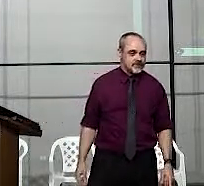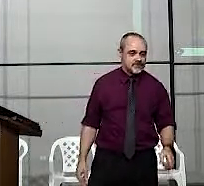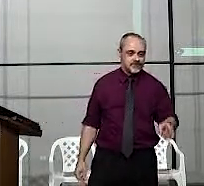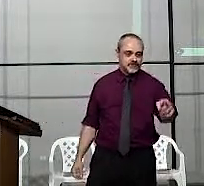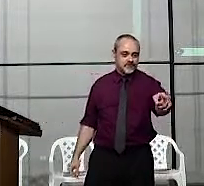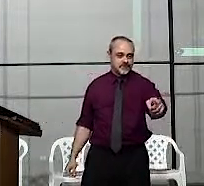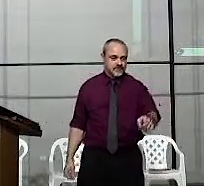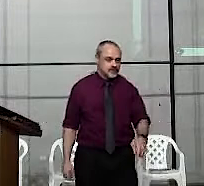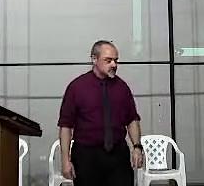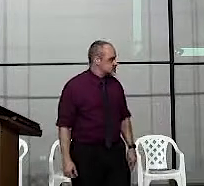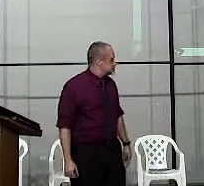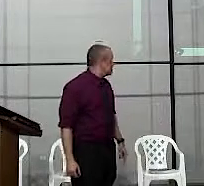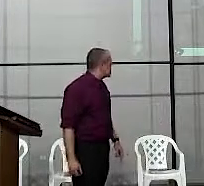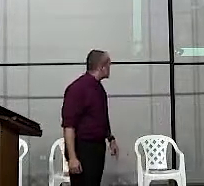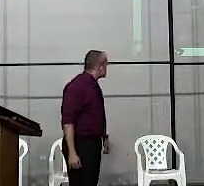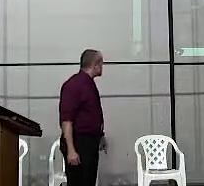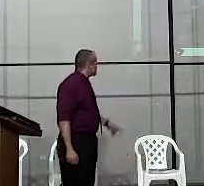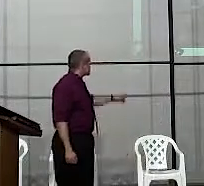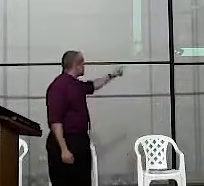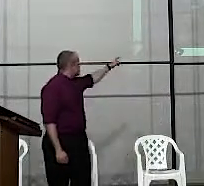sujos.